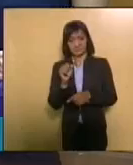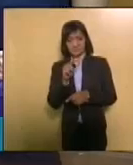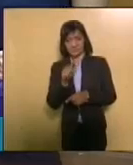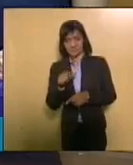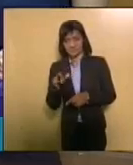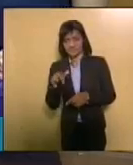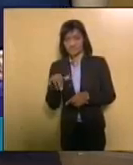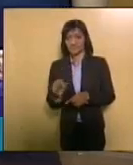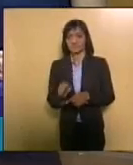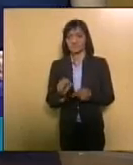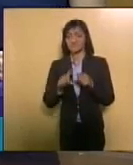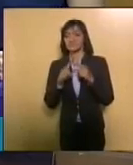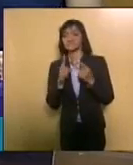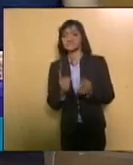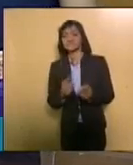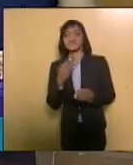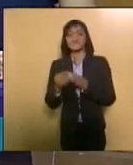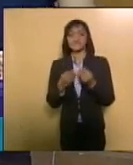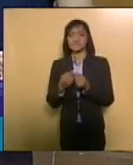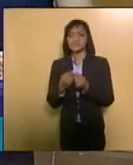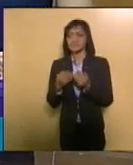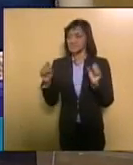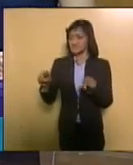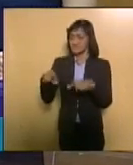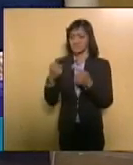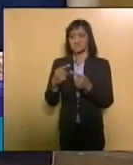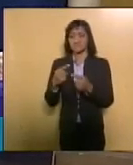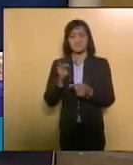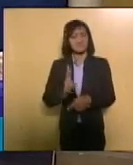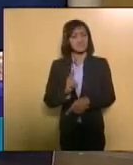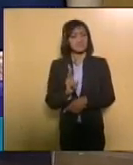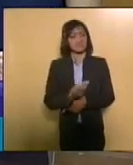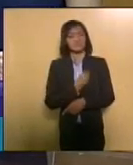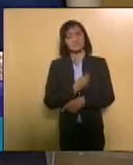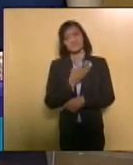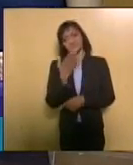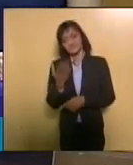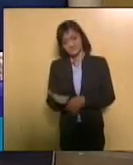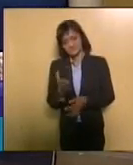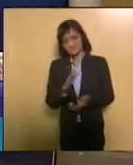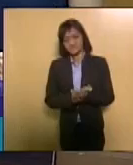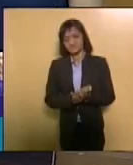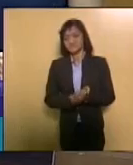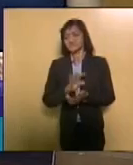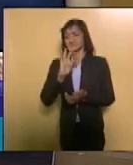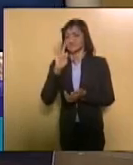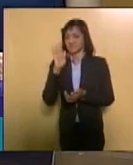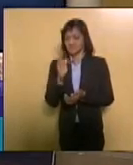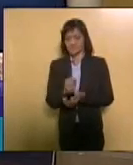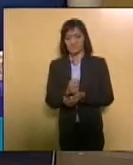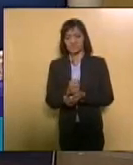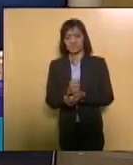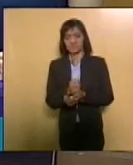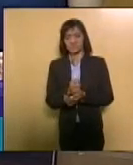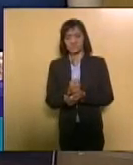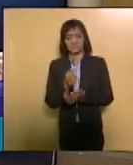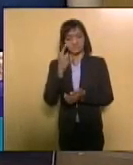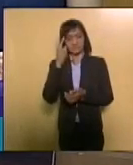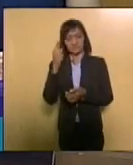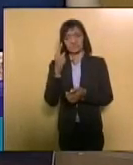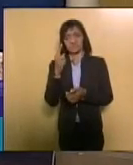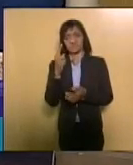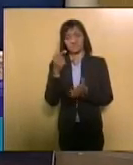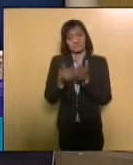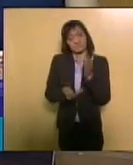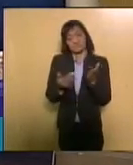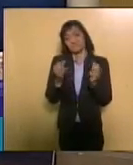seguinte a briga e as disputas corporativas elas vão est lá presentes e vão botar todo a toda a ideia perder